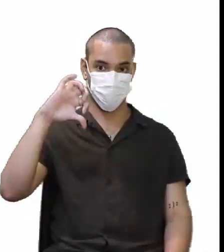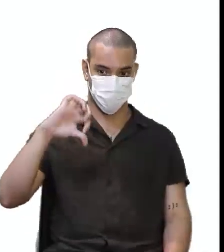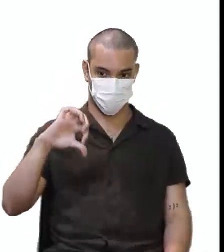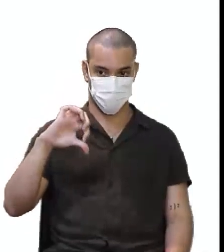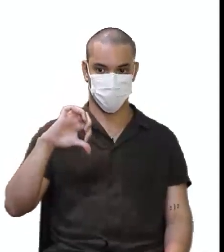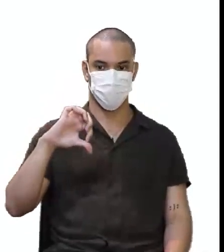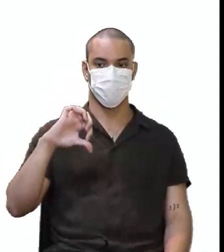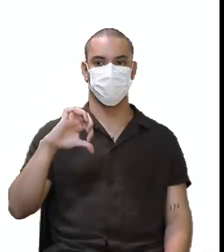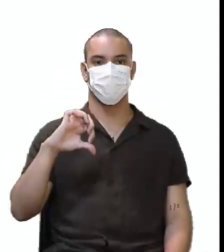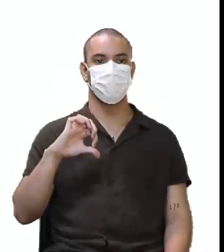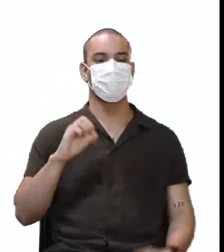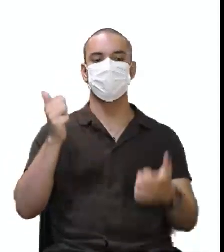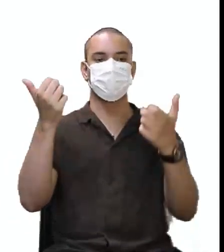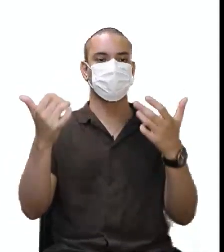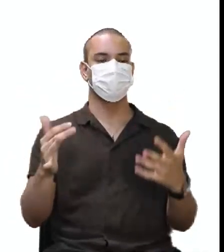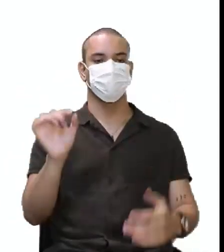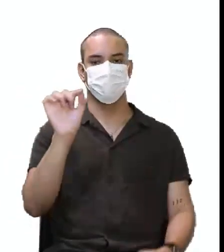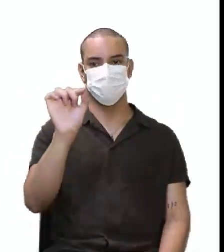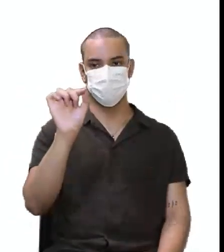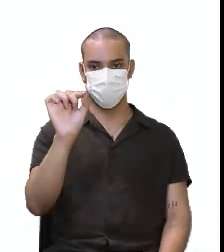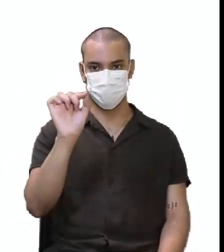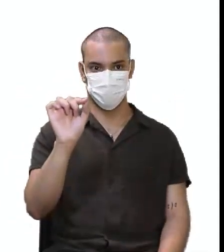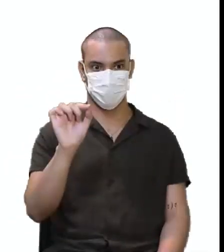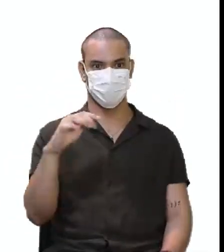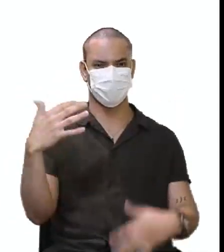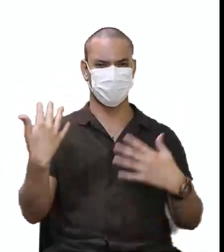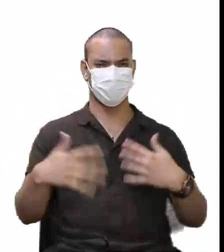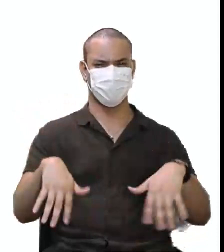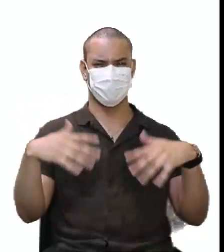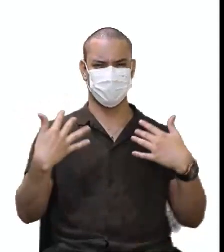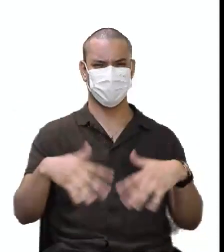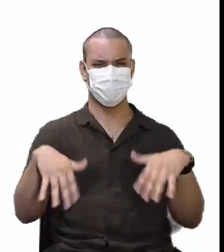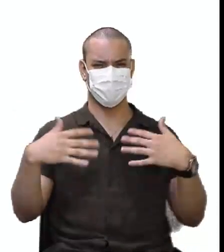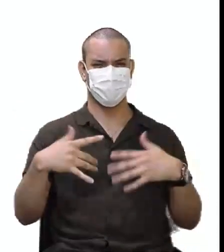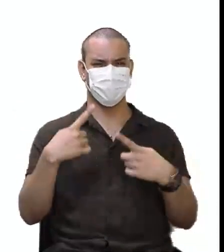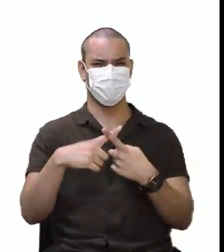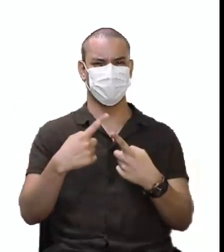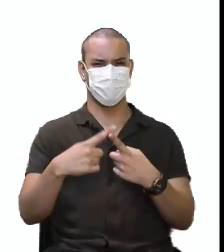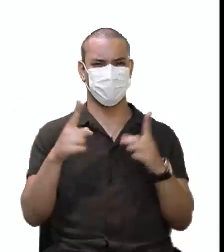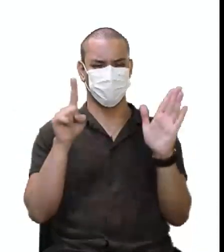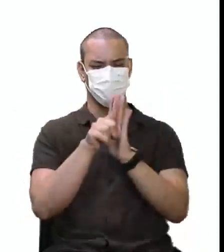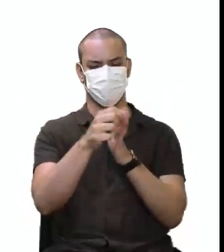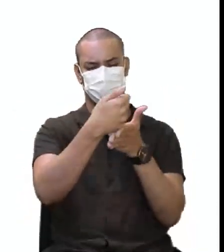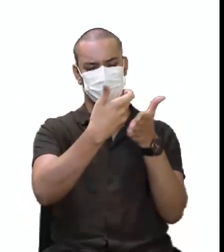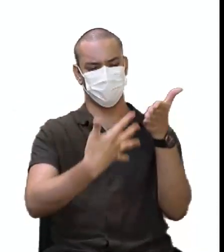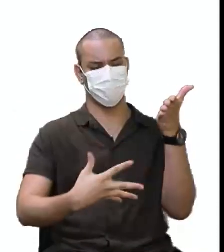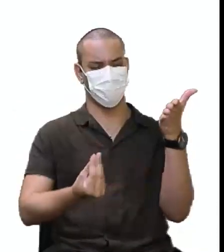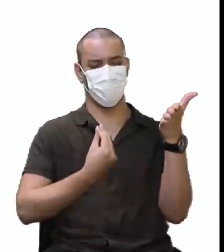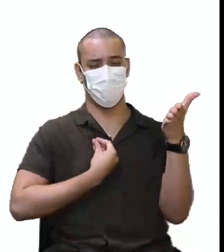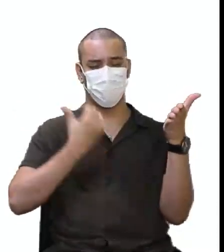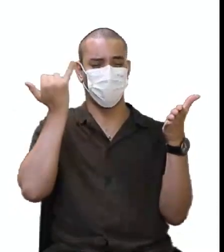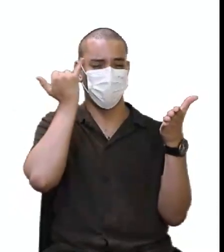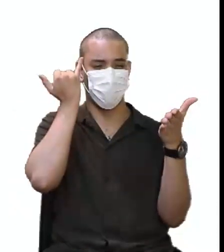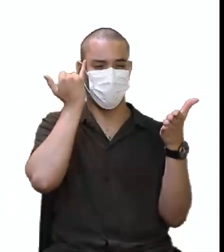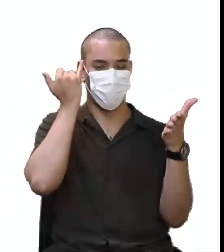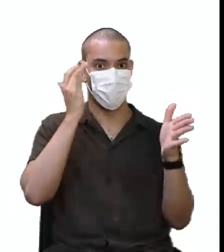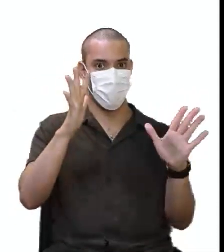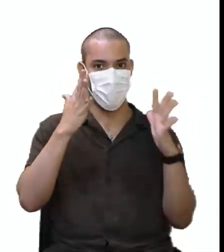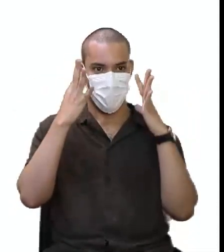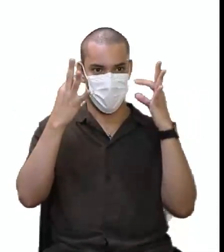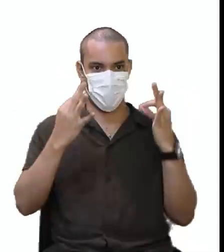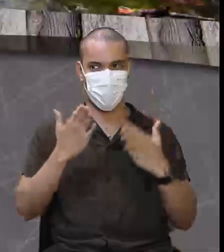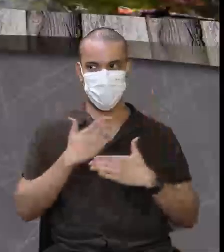2009, e diz o seguinte... Eita, prof, por que tem enunciado tão grande? Não é preguiça de ler, presta atenção aqui pra mim